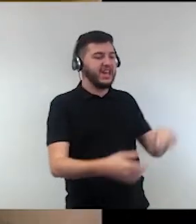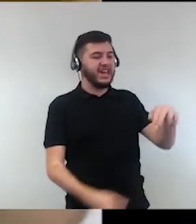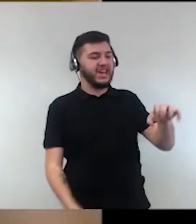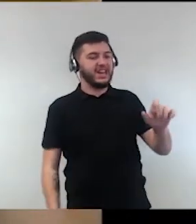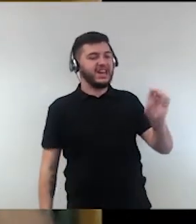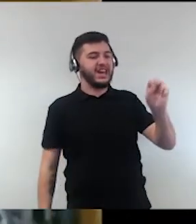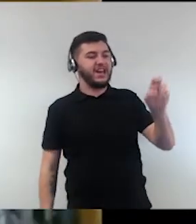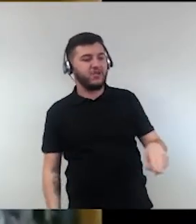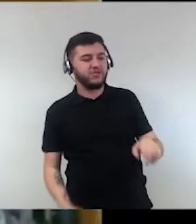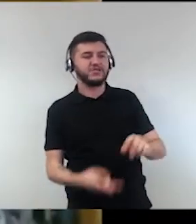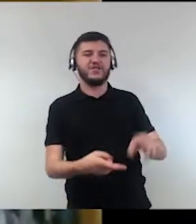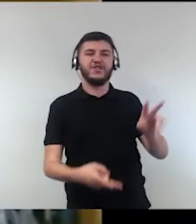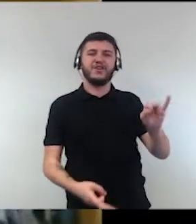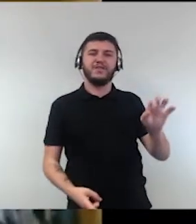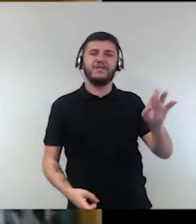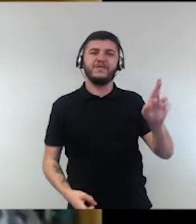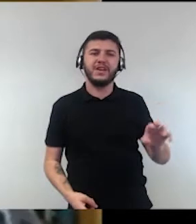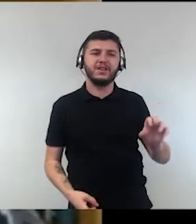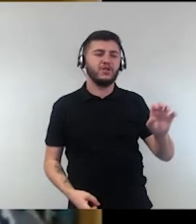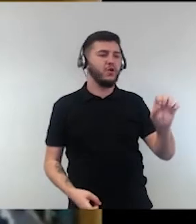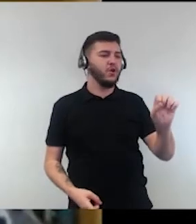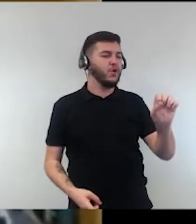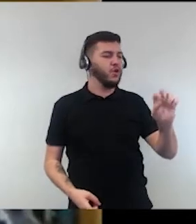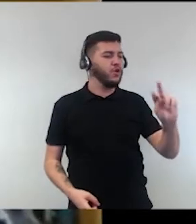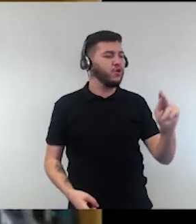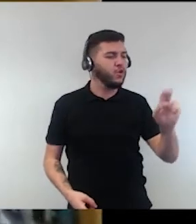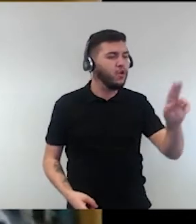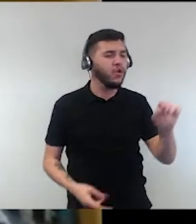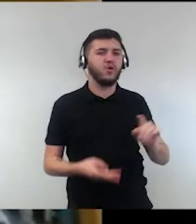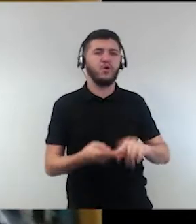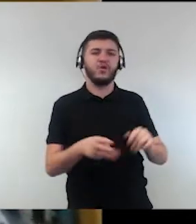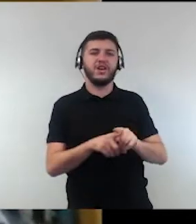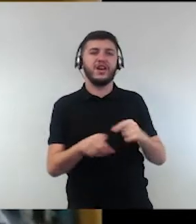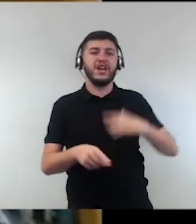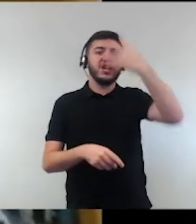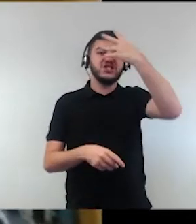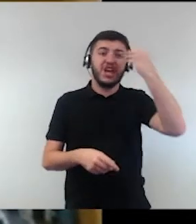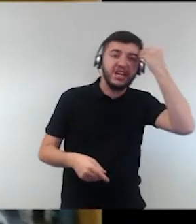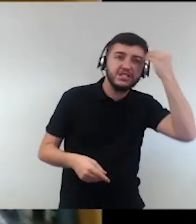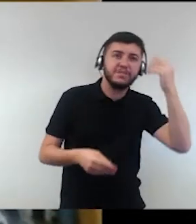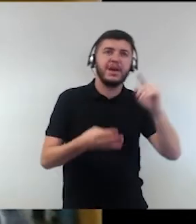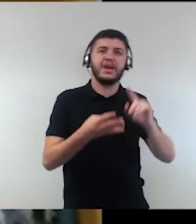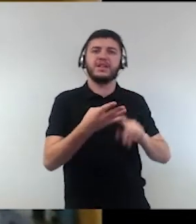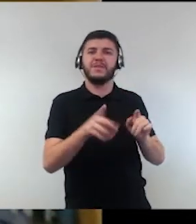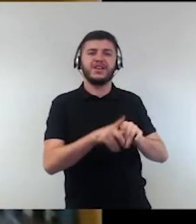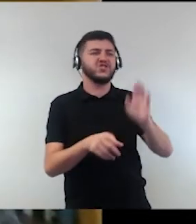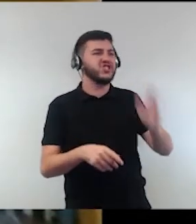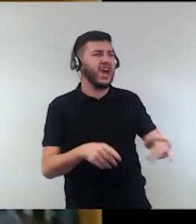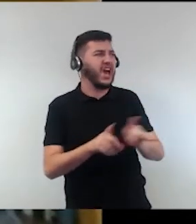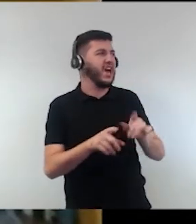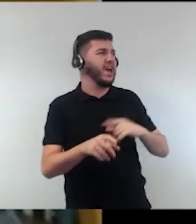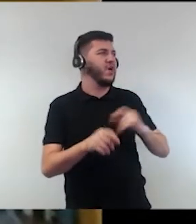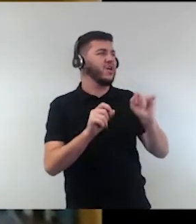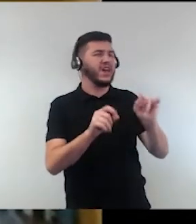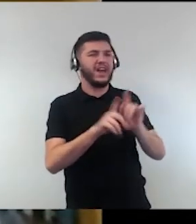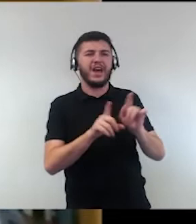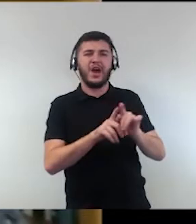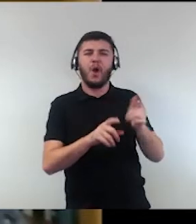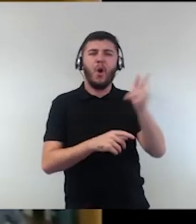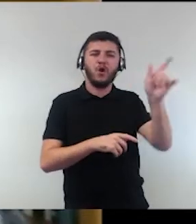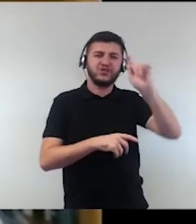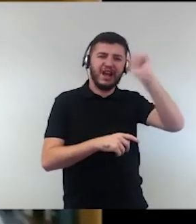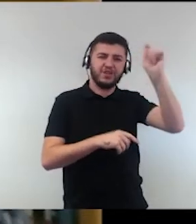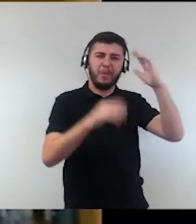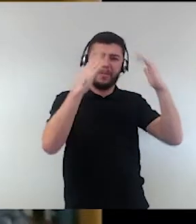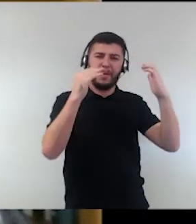Tolstói, dificilmente eu conseguiria exercer a magistratura da forma empática com que eu tento exercer,